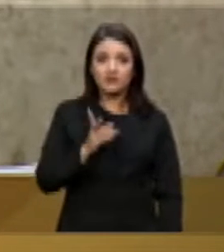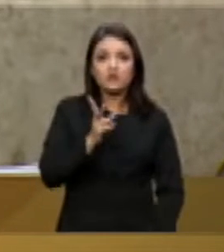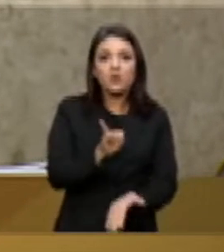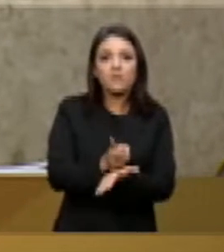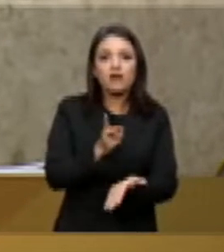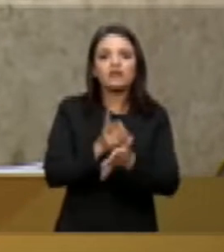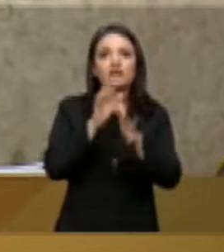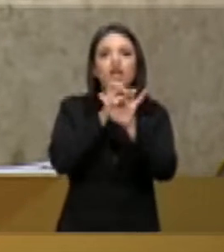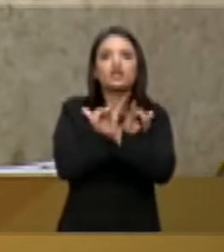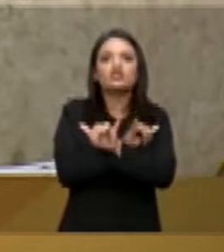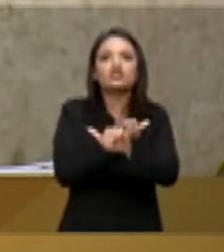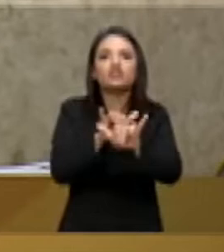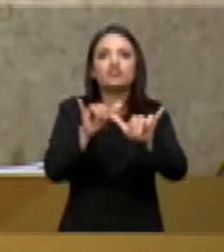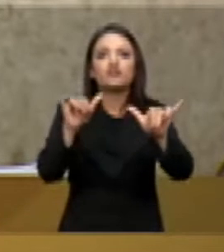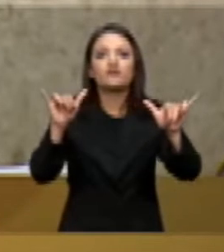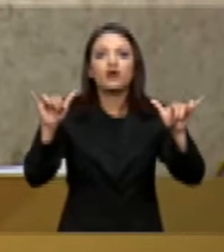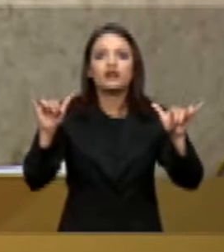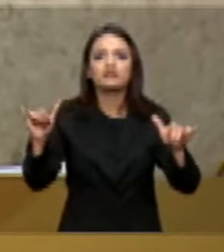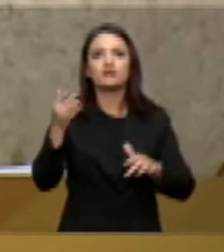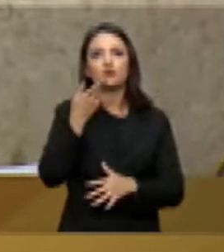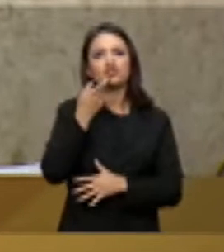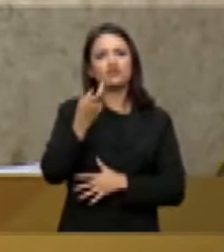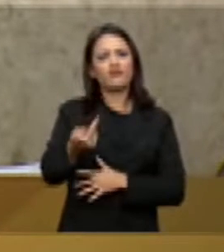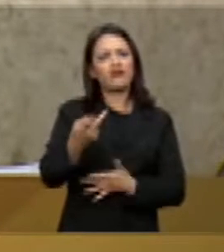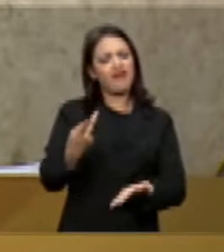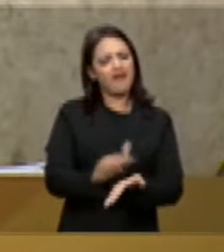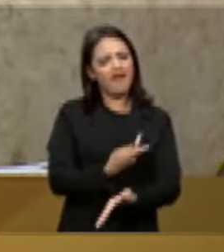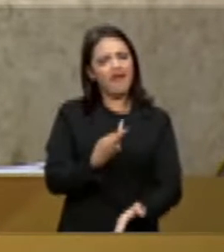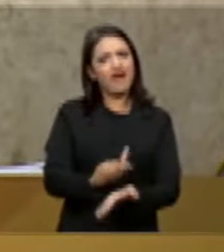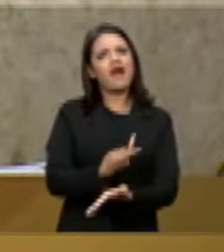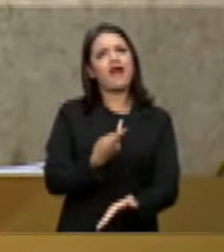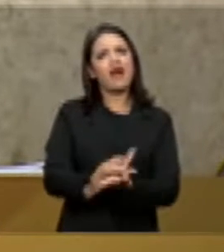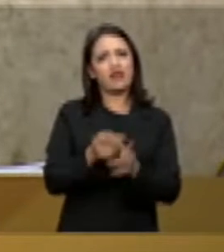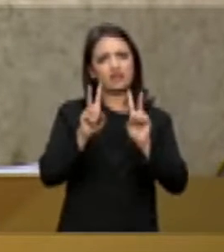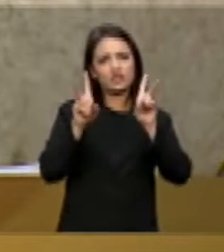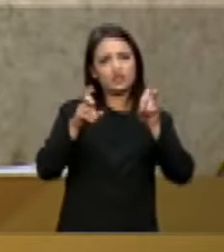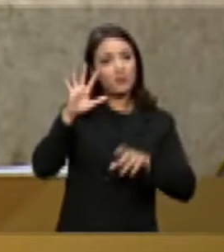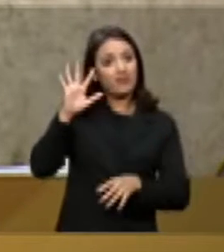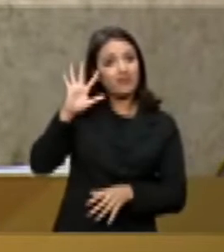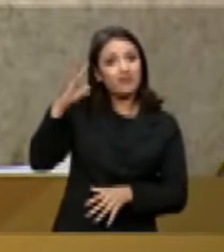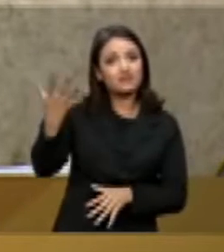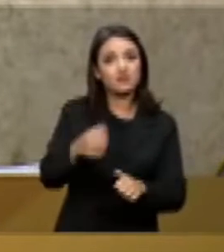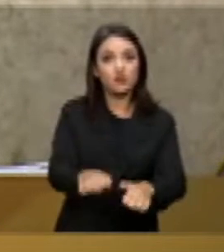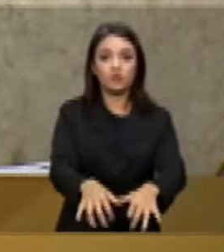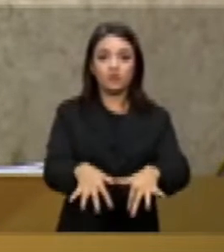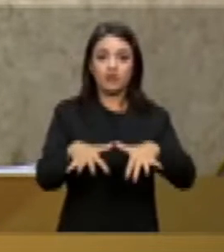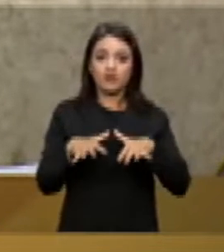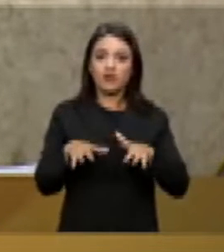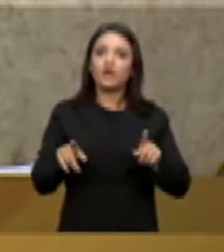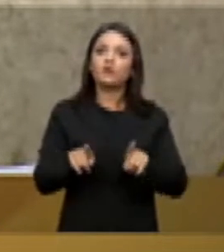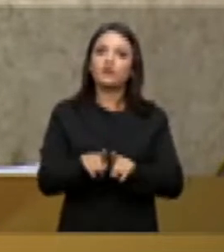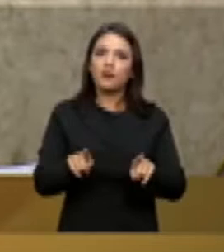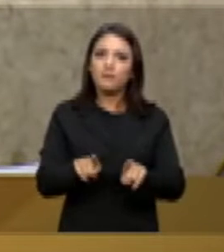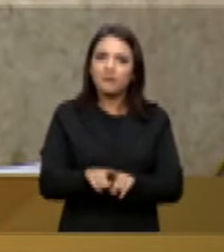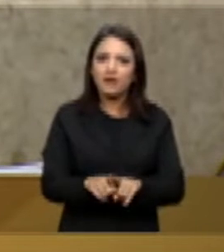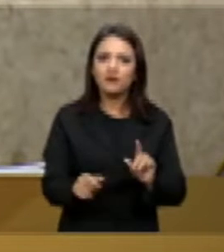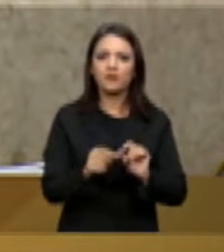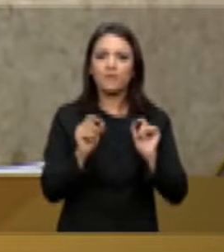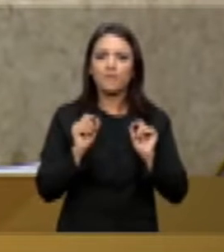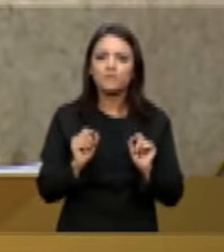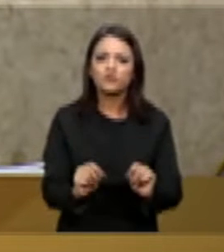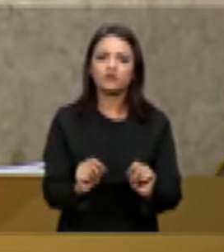interpretações equivocadas de decisões do plenário, bem como insiste em colocar